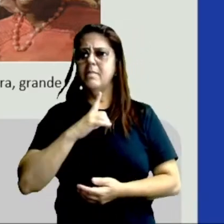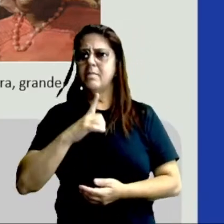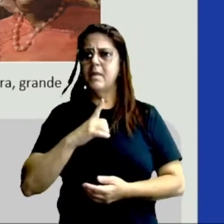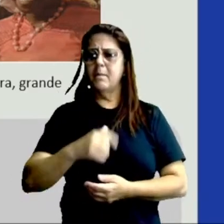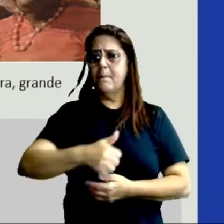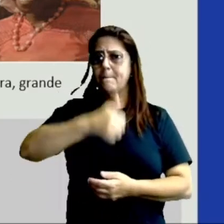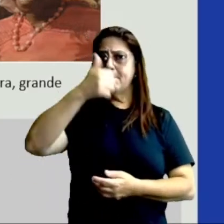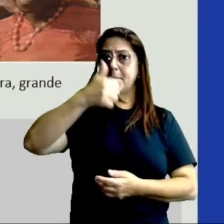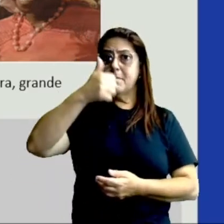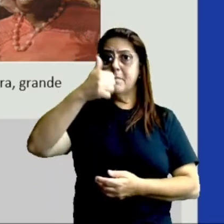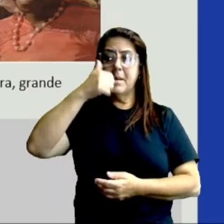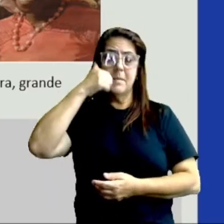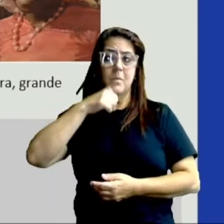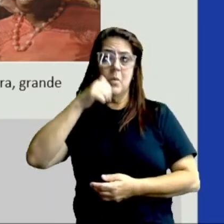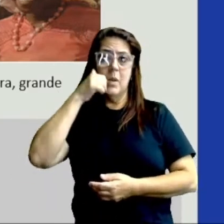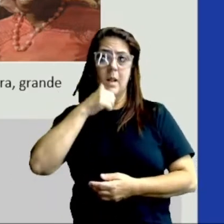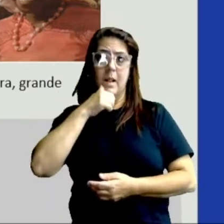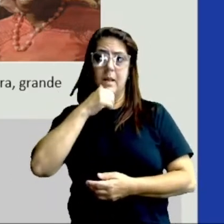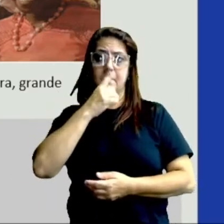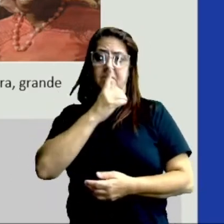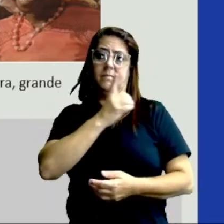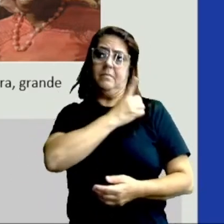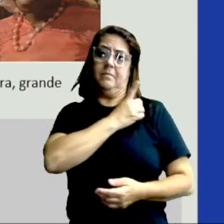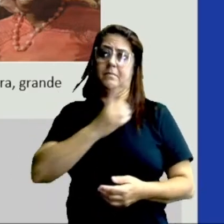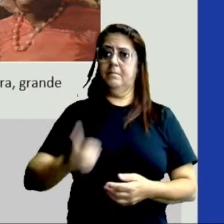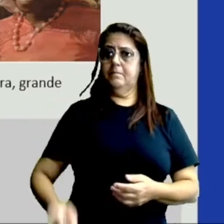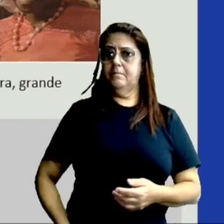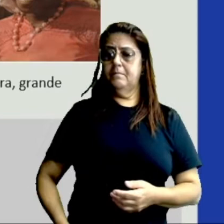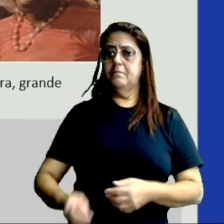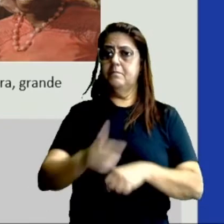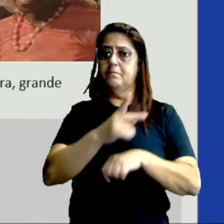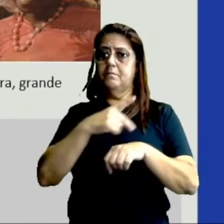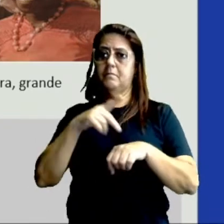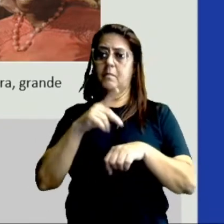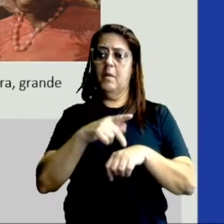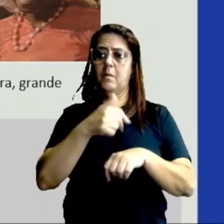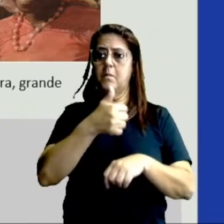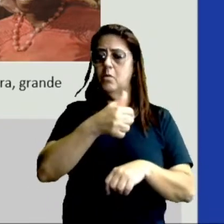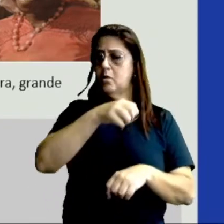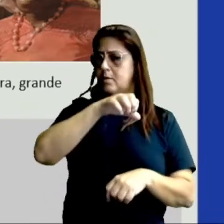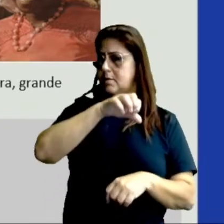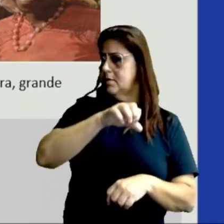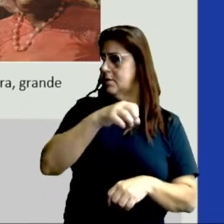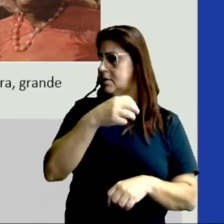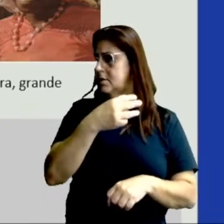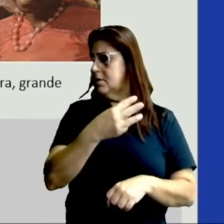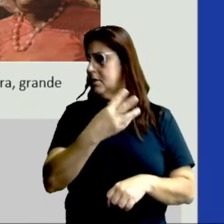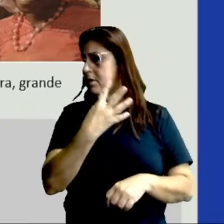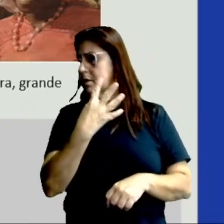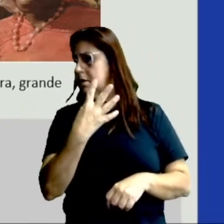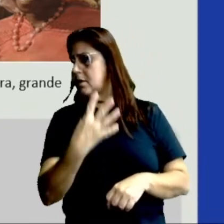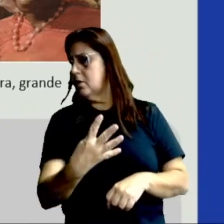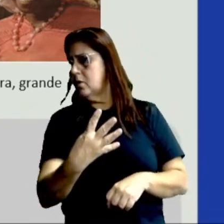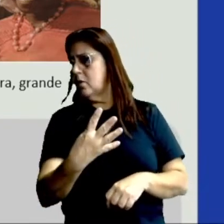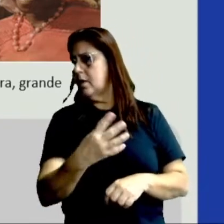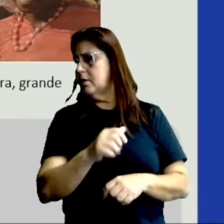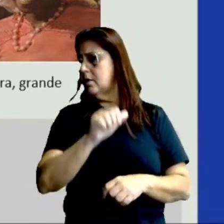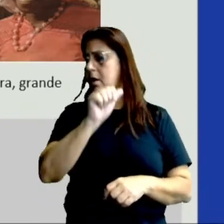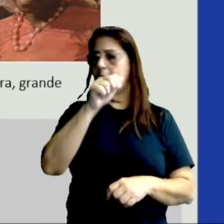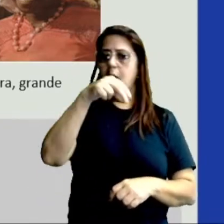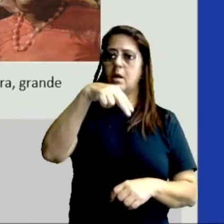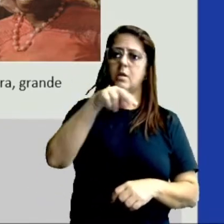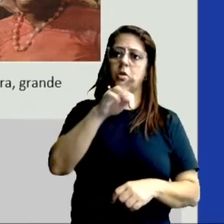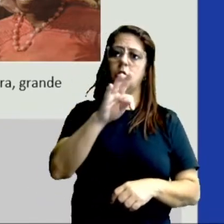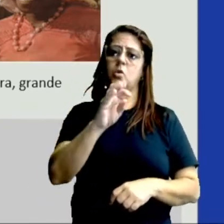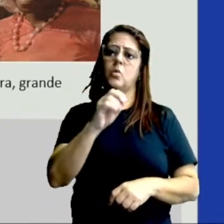primeira mulher eleita a deputada do país em 1934 Antonieta de Barros tá